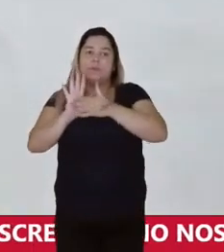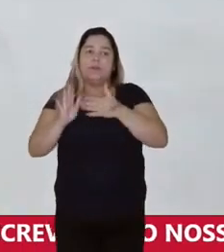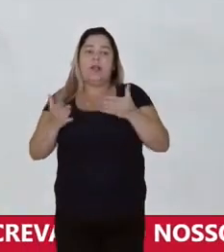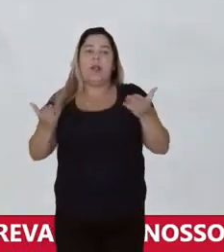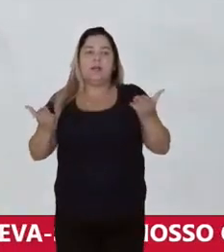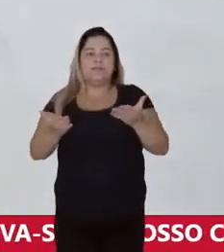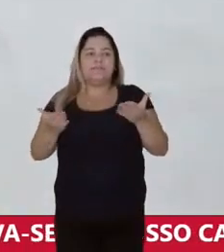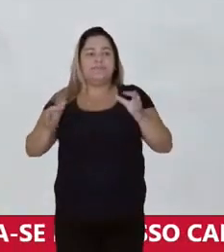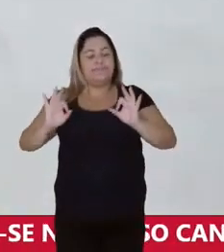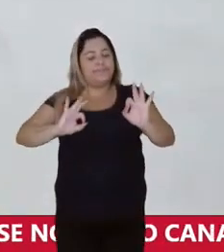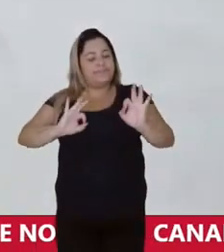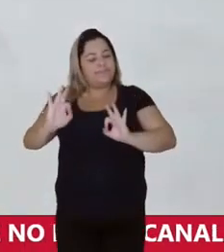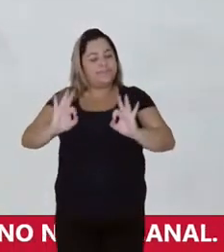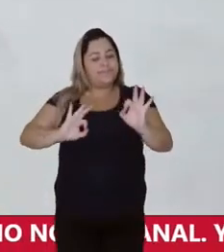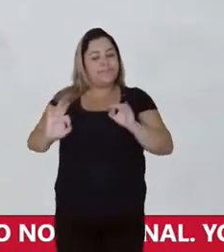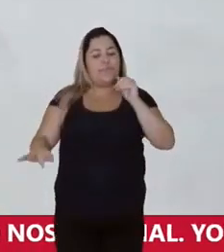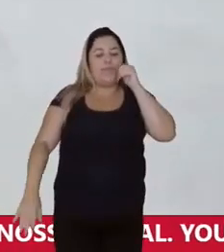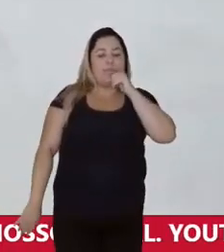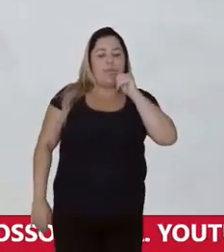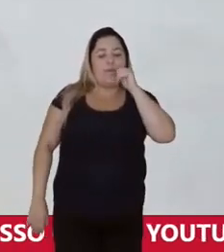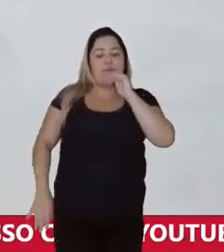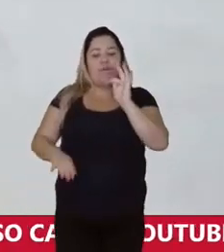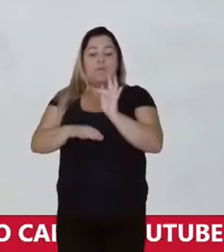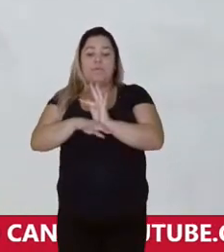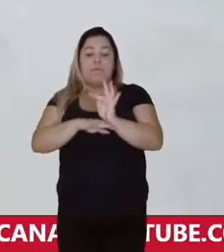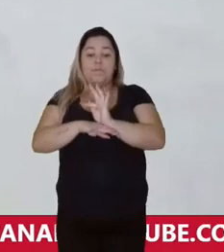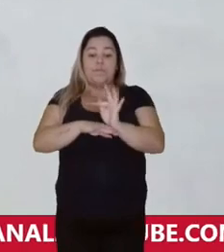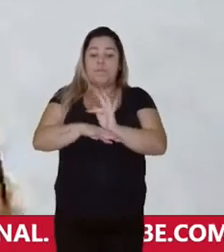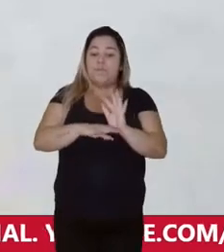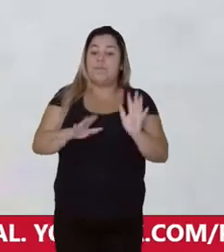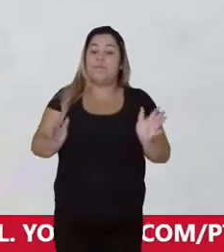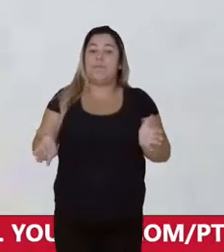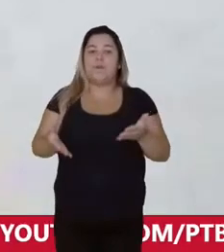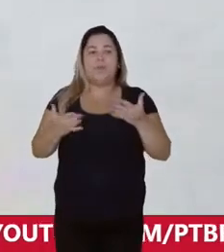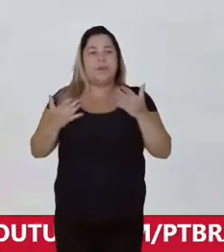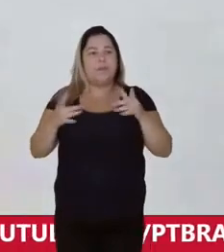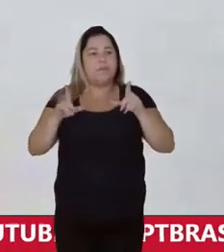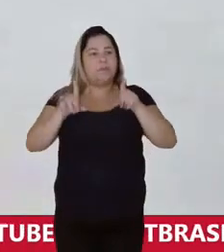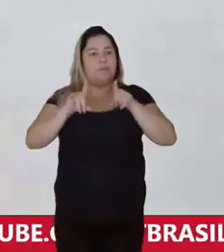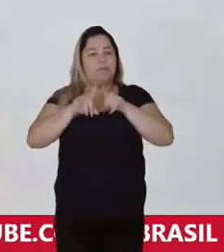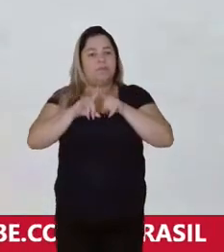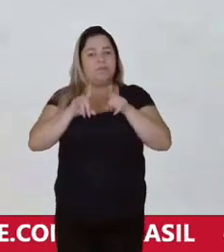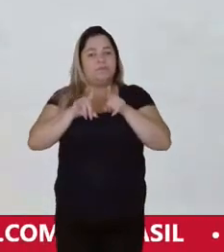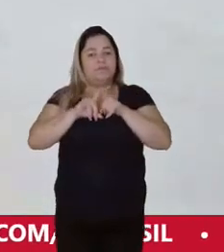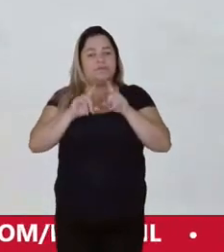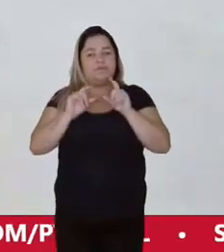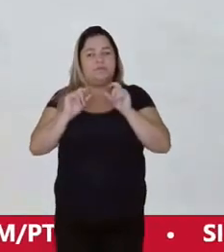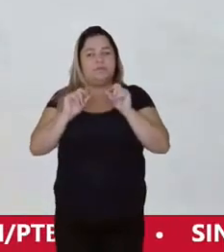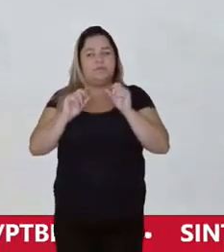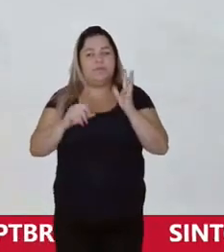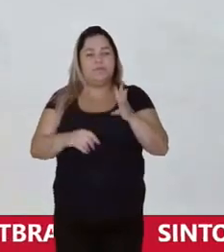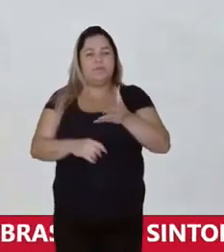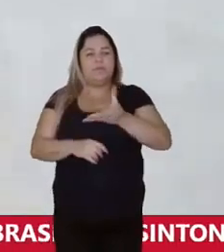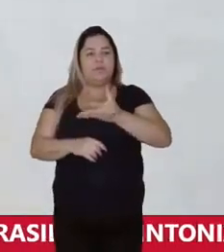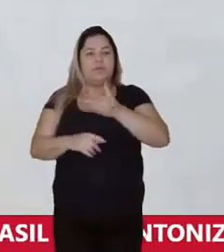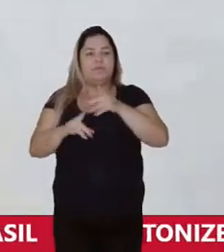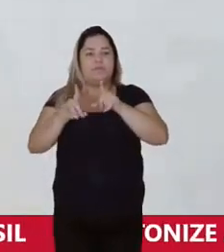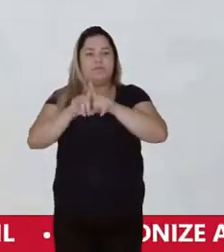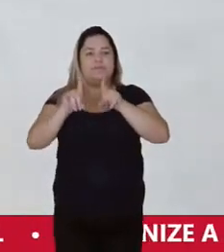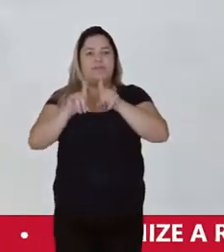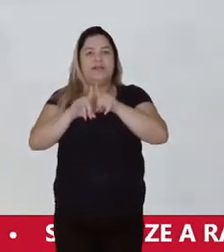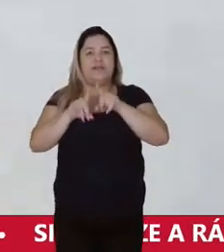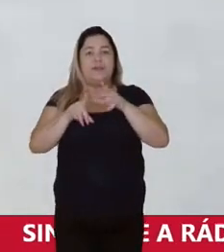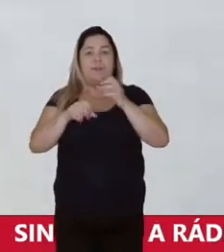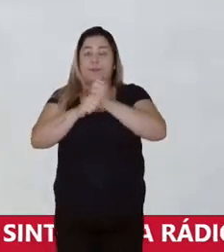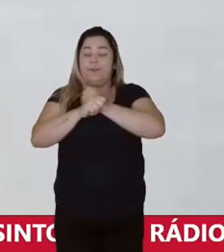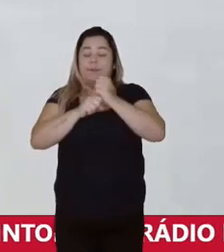com a organização das mulheres, formação, empoderamento, comunicação, e a gente quer ampliar a presença das mulheres. E esse é um